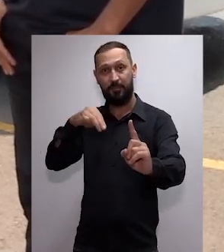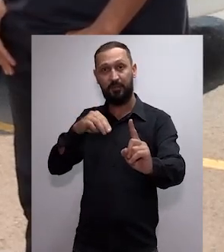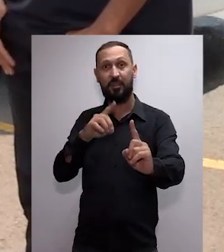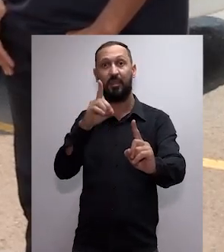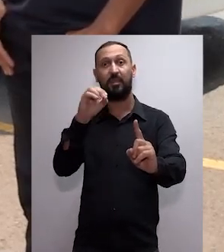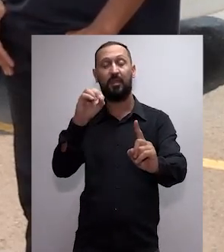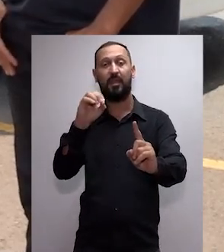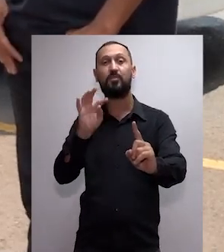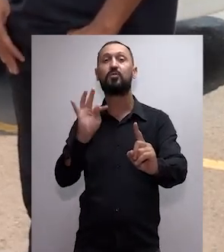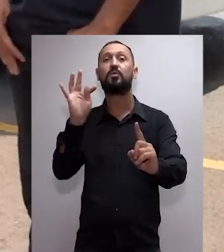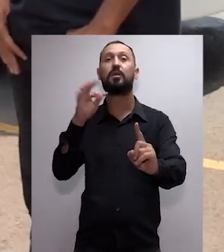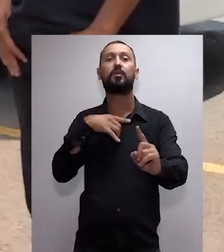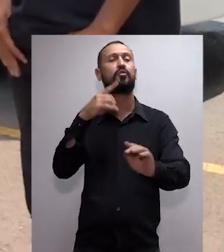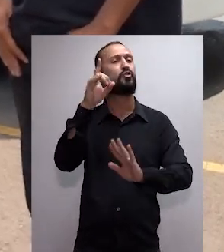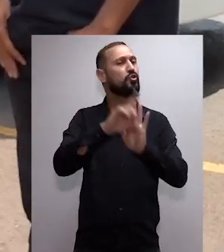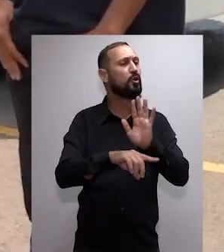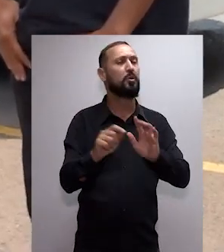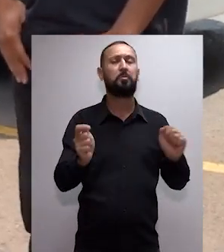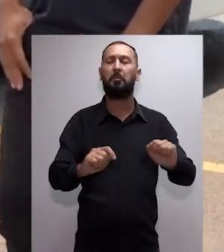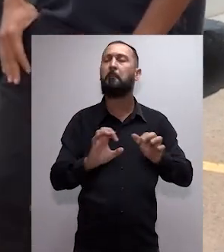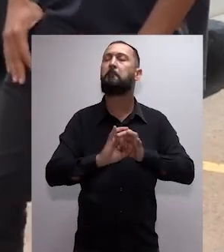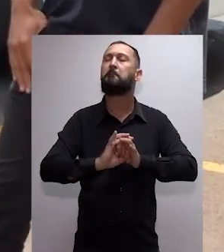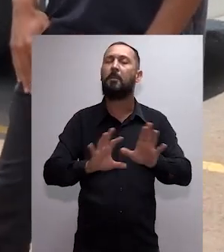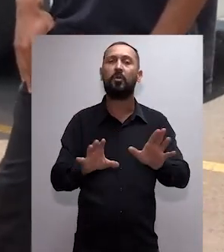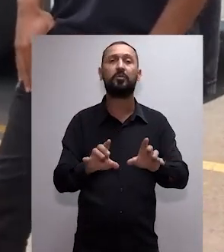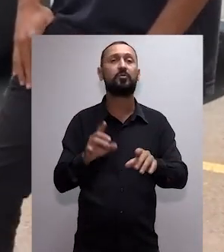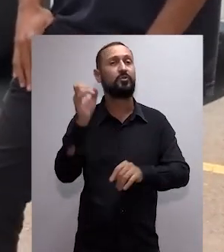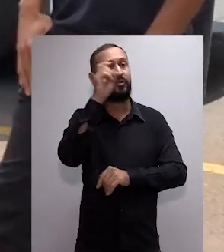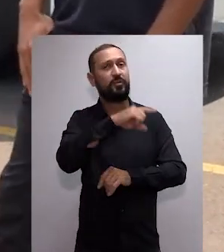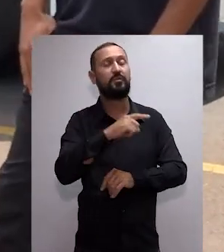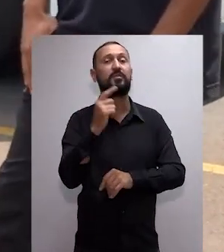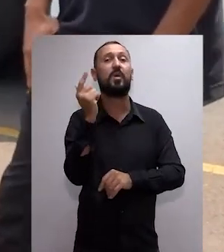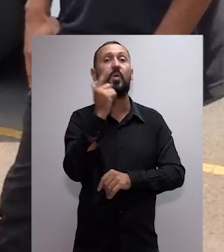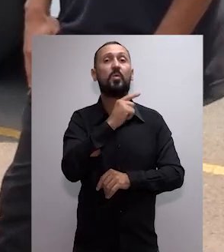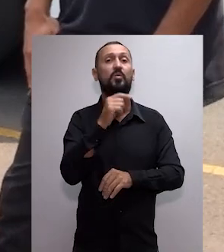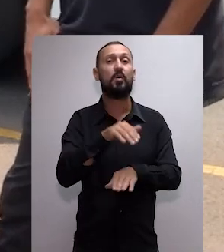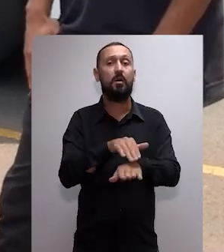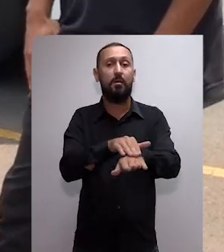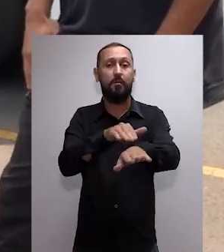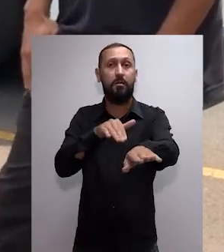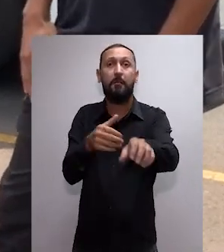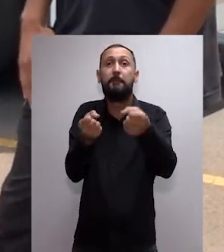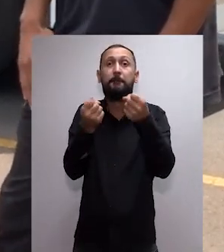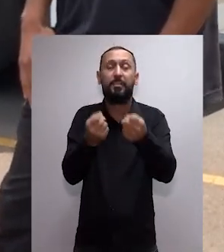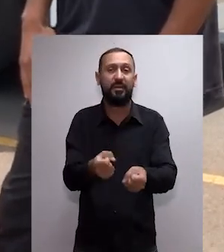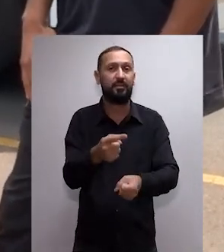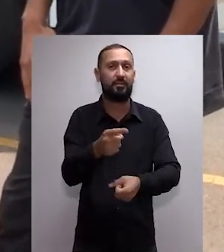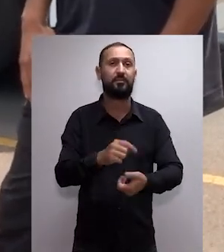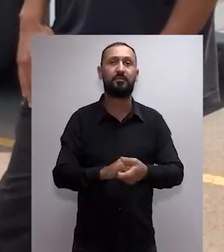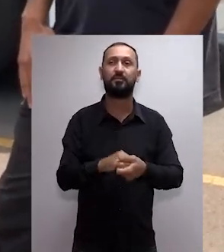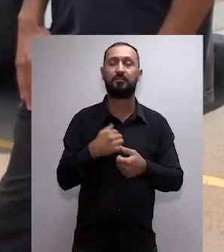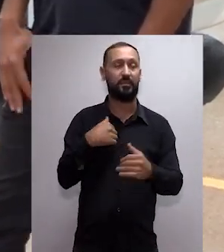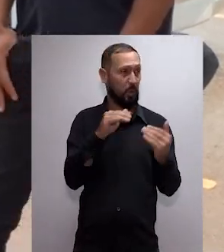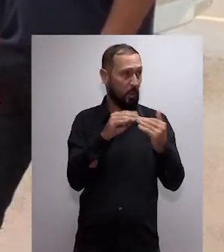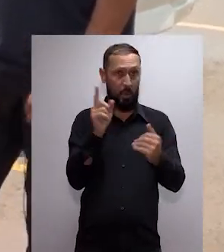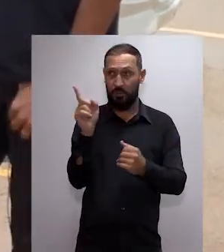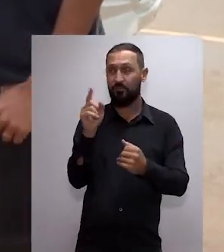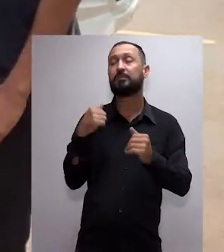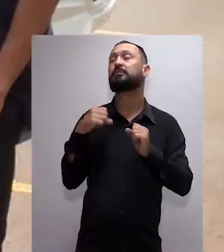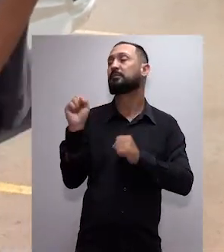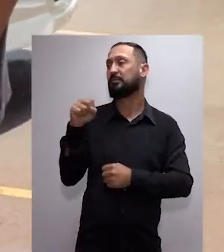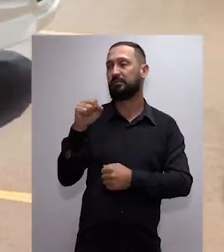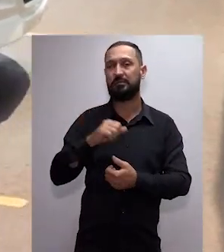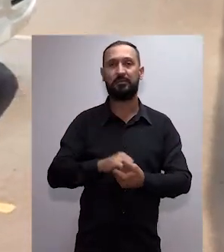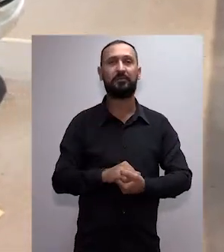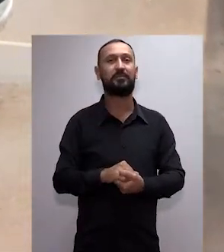você dirigir. Dirigir, todo mundo dirige. O difícil é você conduzir um veículo pesado. Você concorda com isso aí, Vitor? Sim.